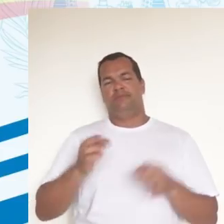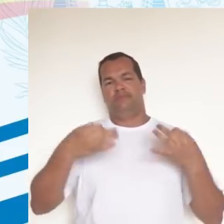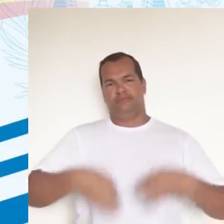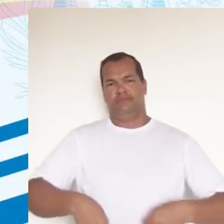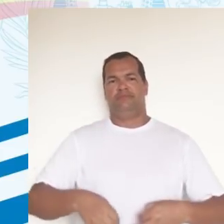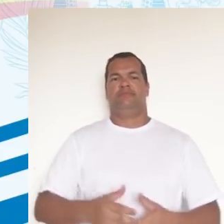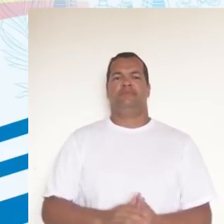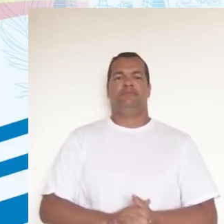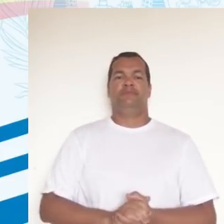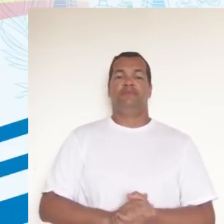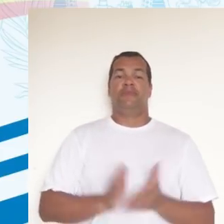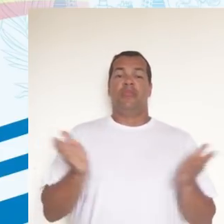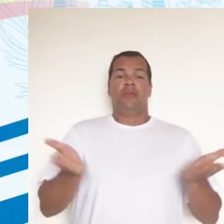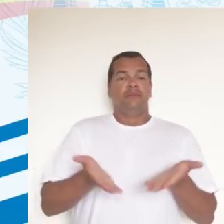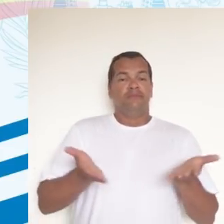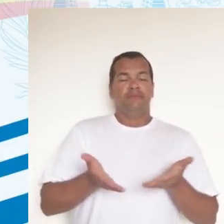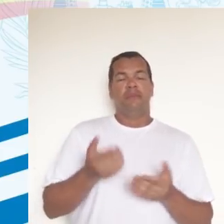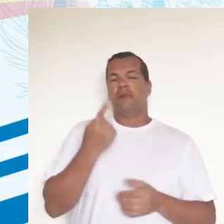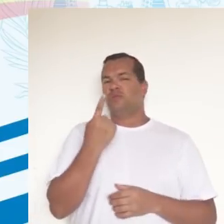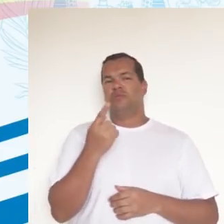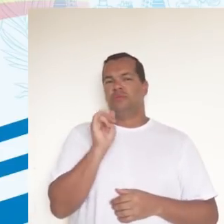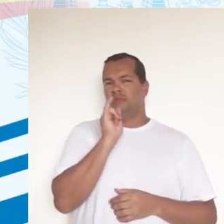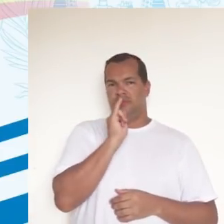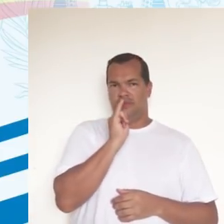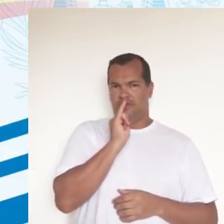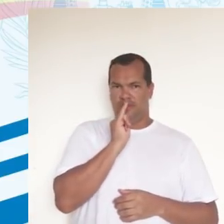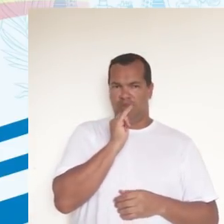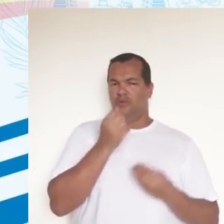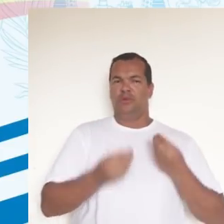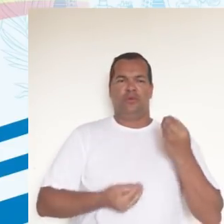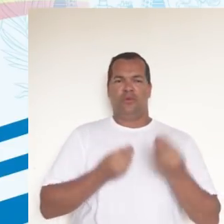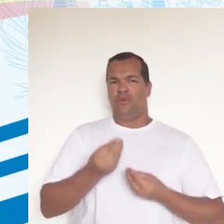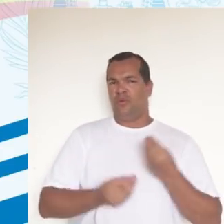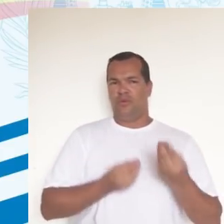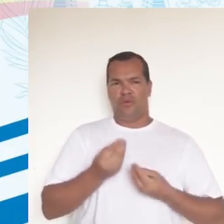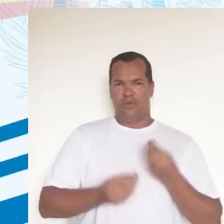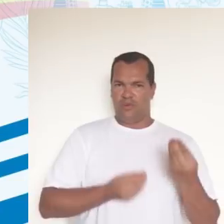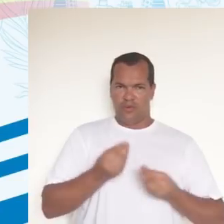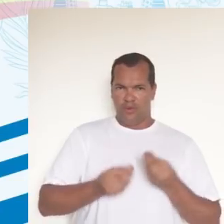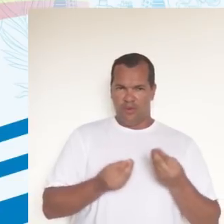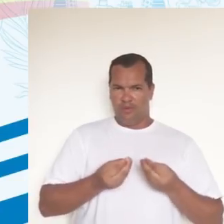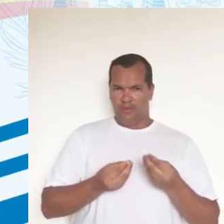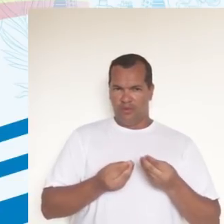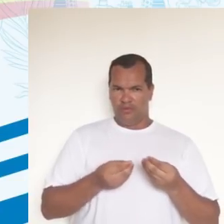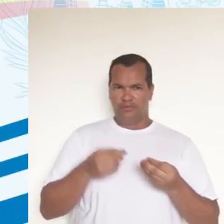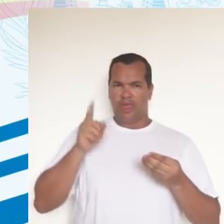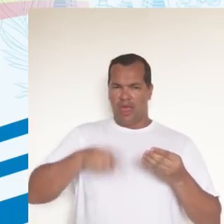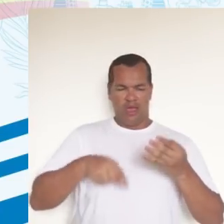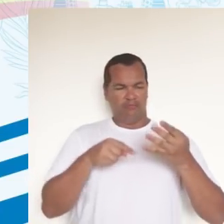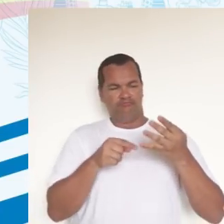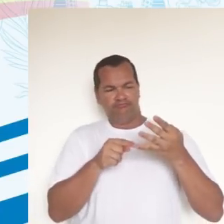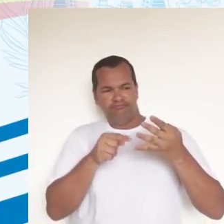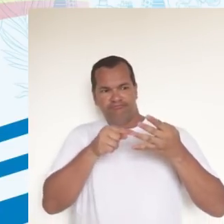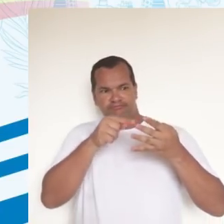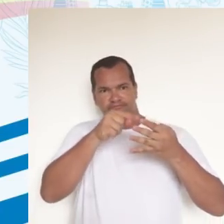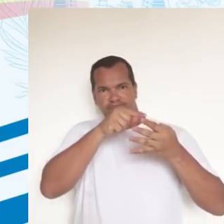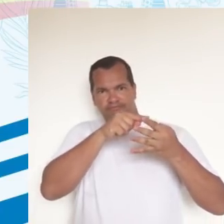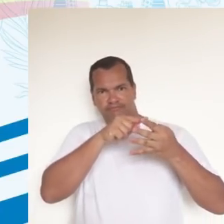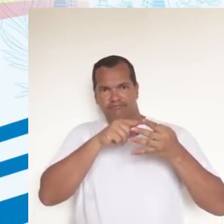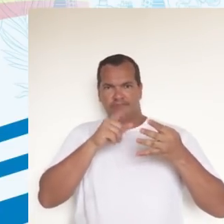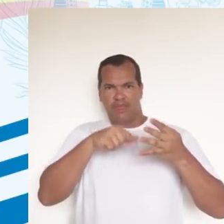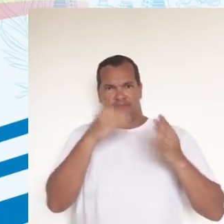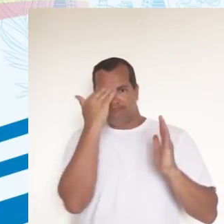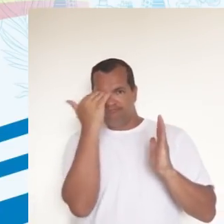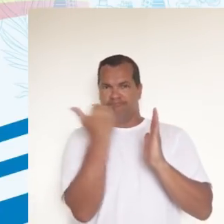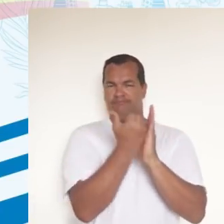resultado correto. Nós iremos ver mais um exemplo de como que a hierarquia na resolução das